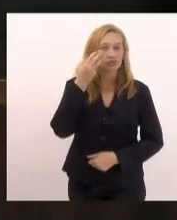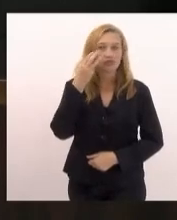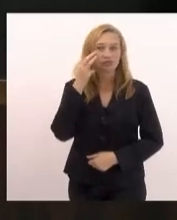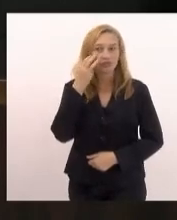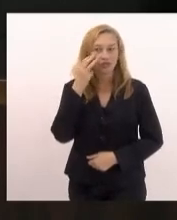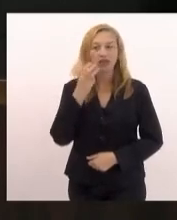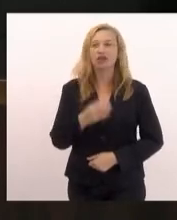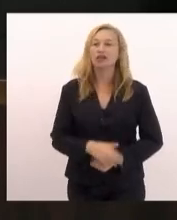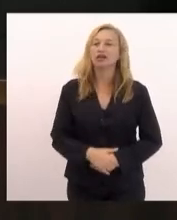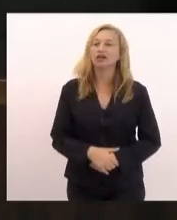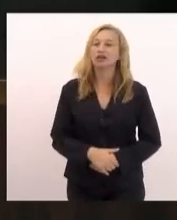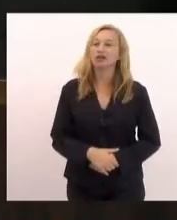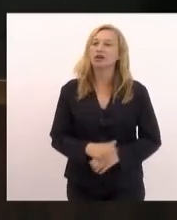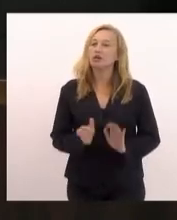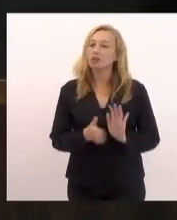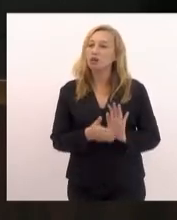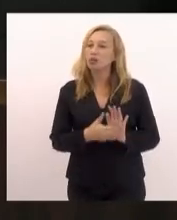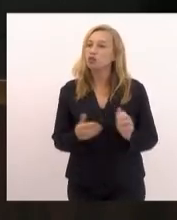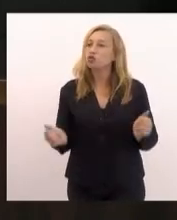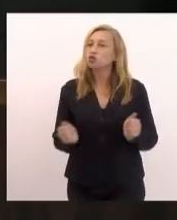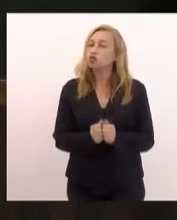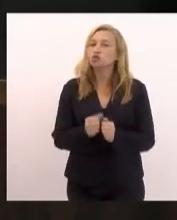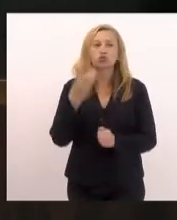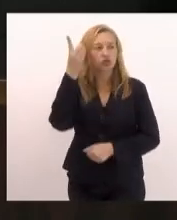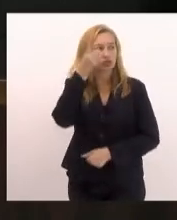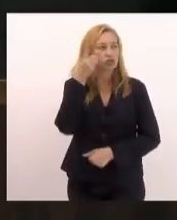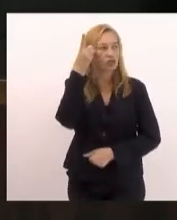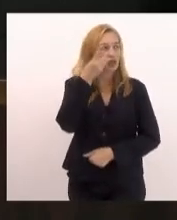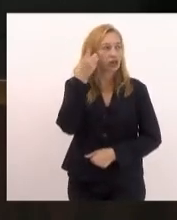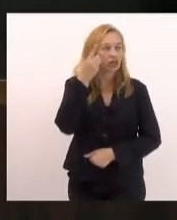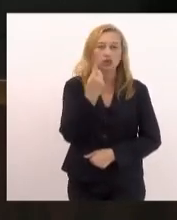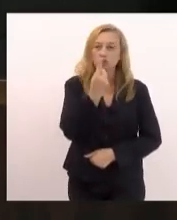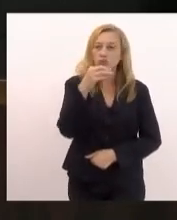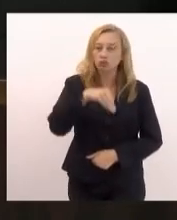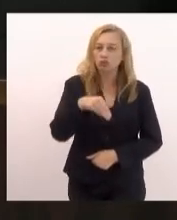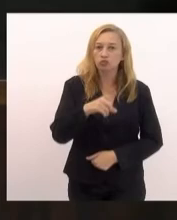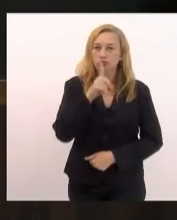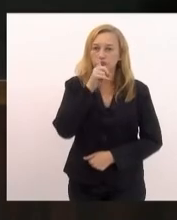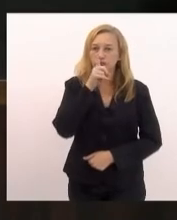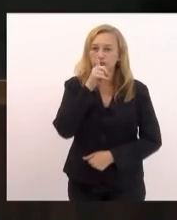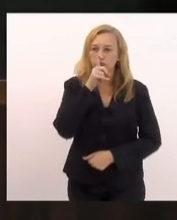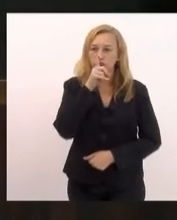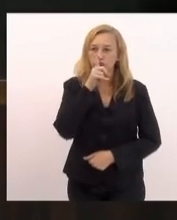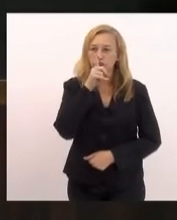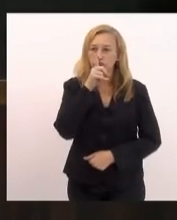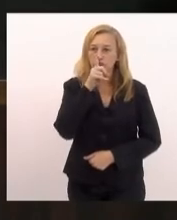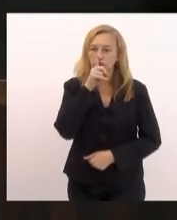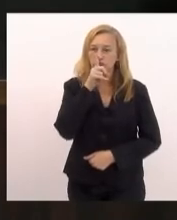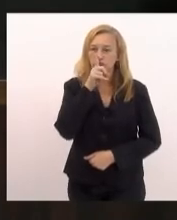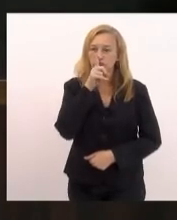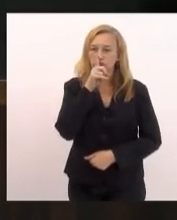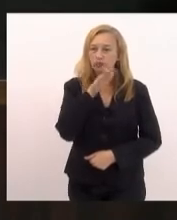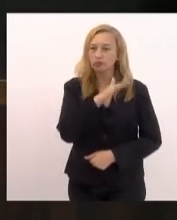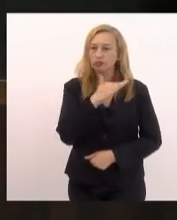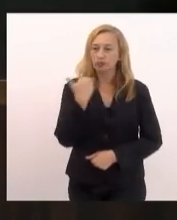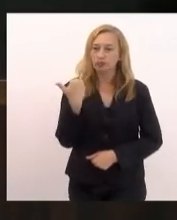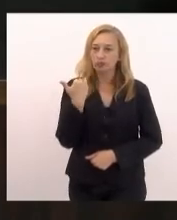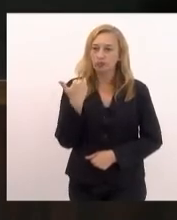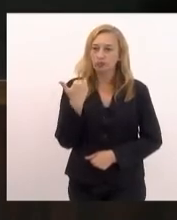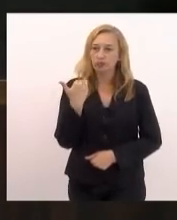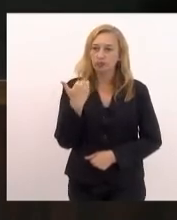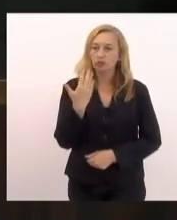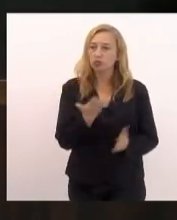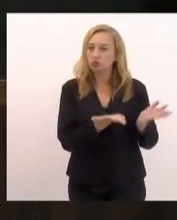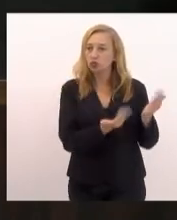e propor, juntamente com o deputado, um minuto de silêncio pelo assassinato brutal do